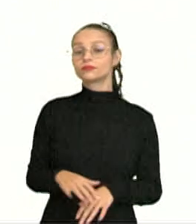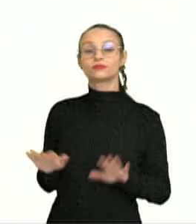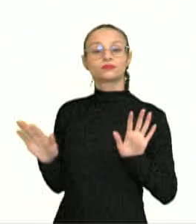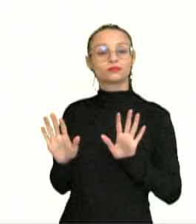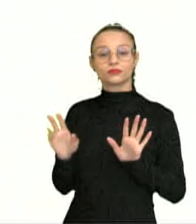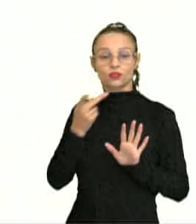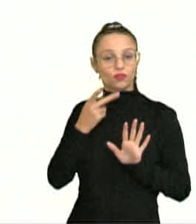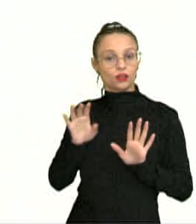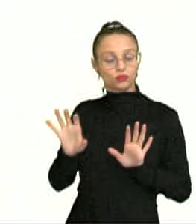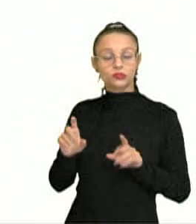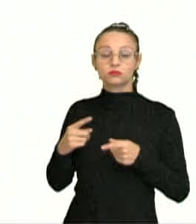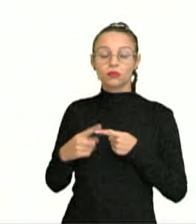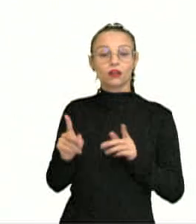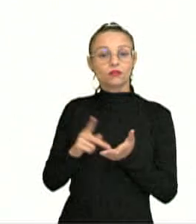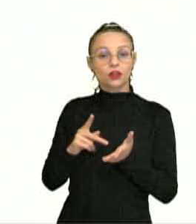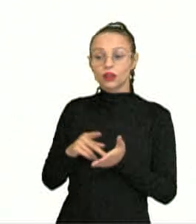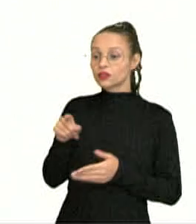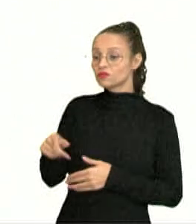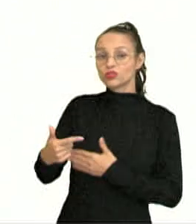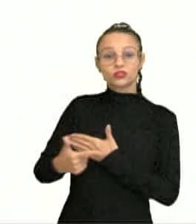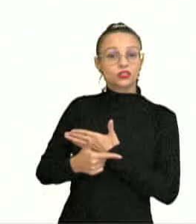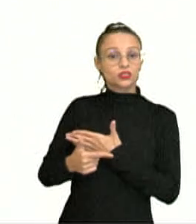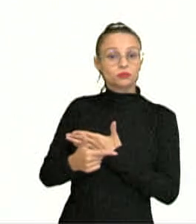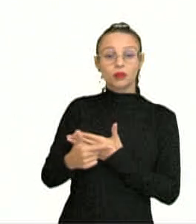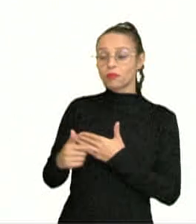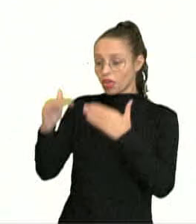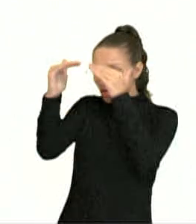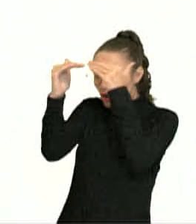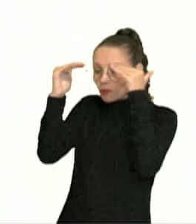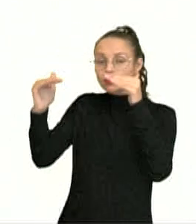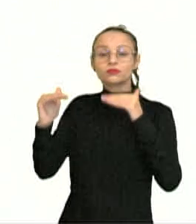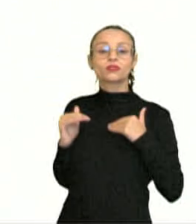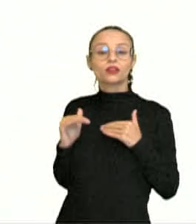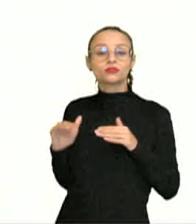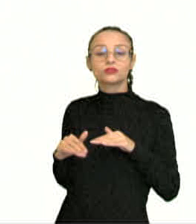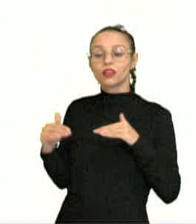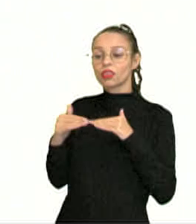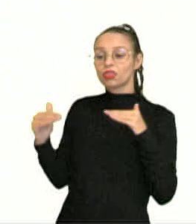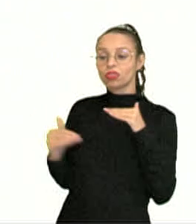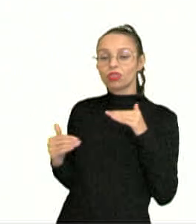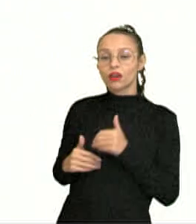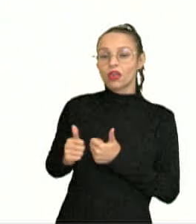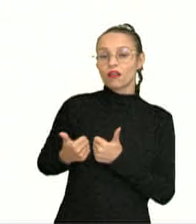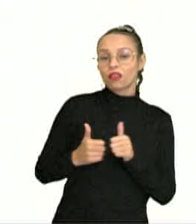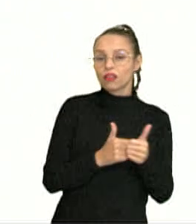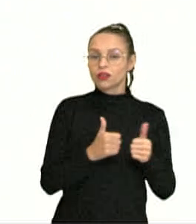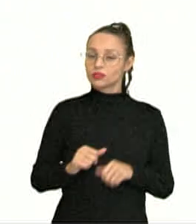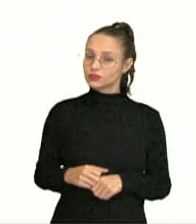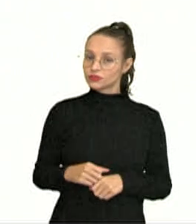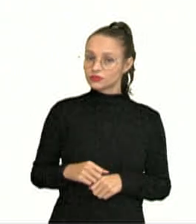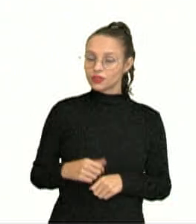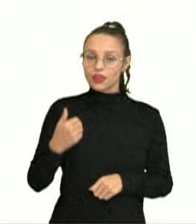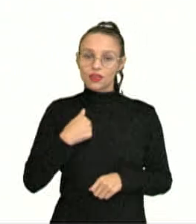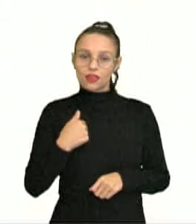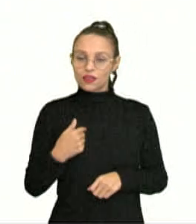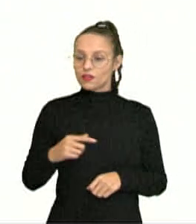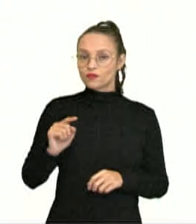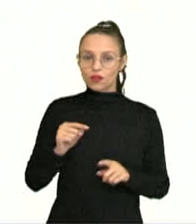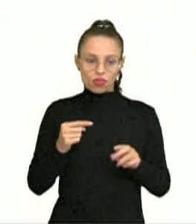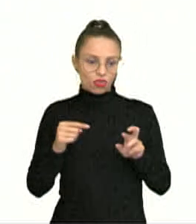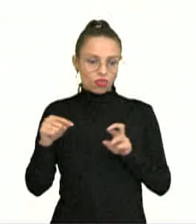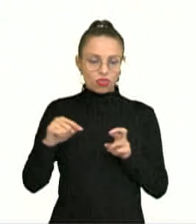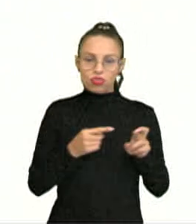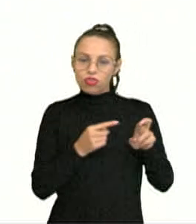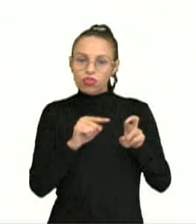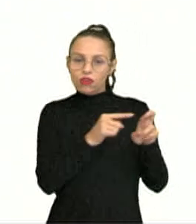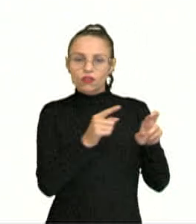digo isso, mas a verdade é que você faz um papel subalterno. Indo adiante, vai só mostrando o caminho, vai fazendo